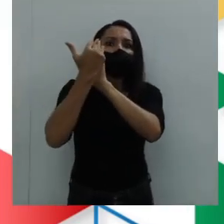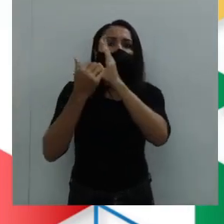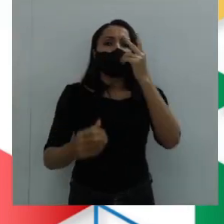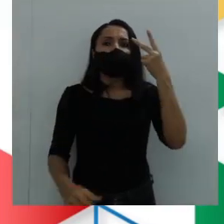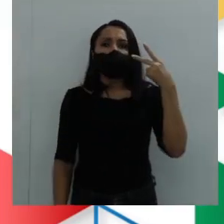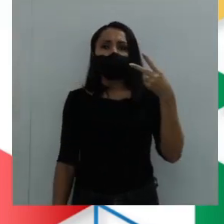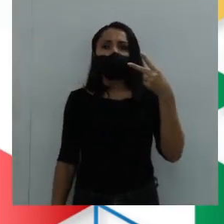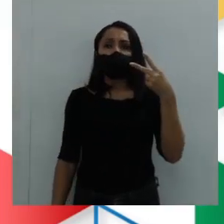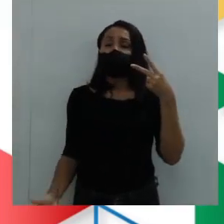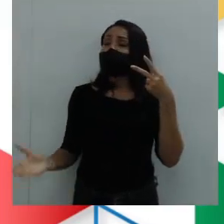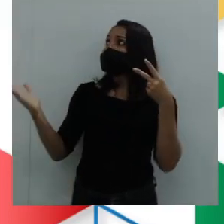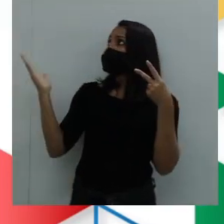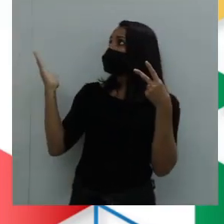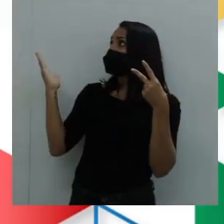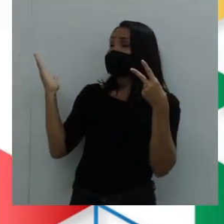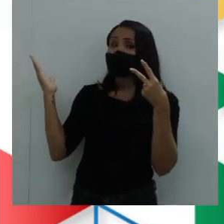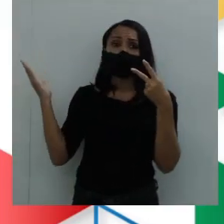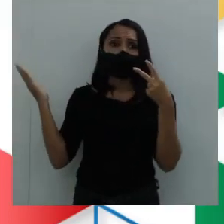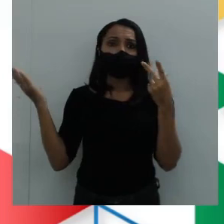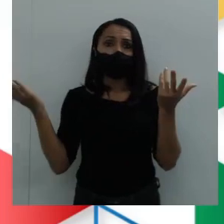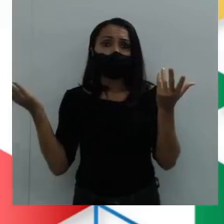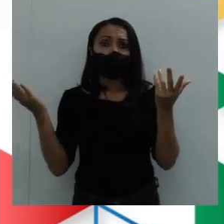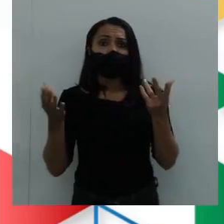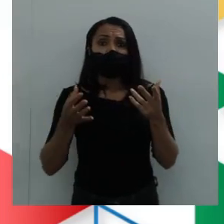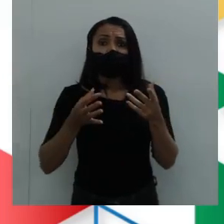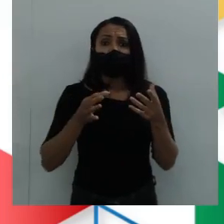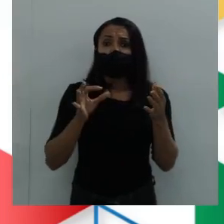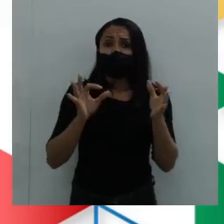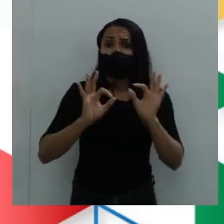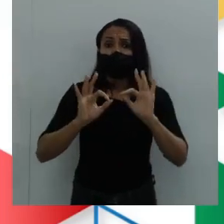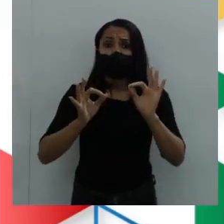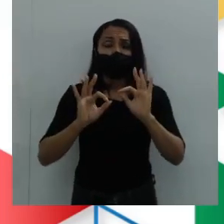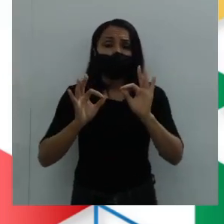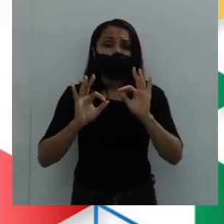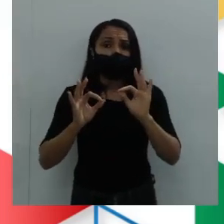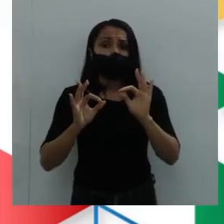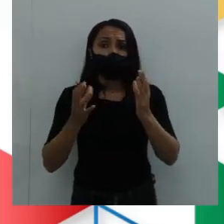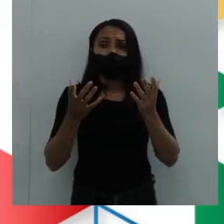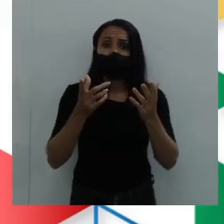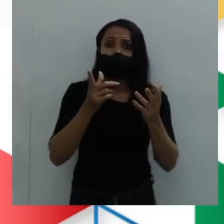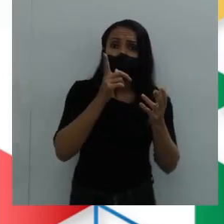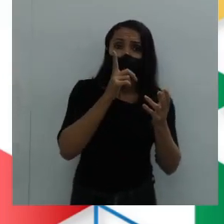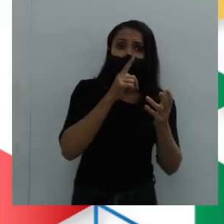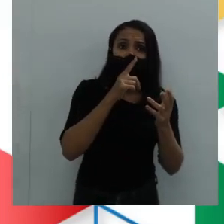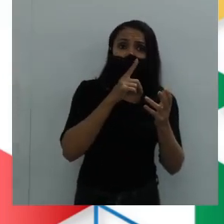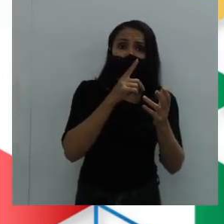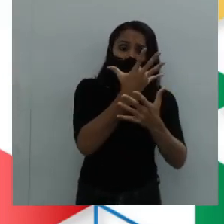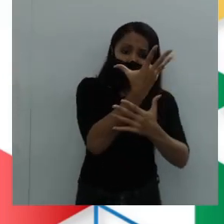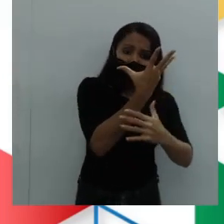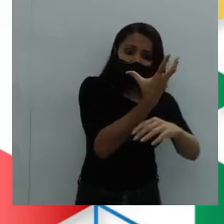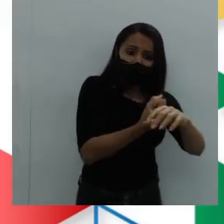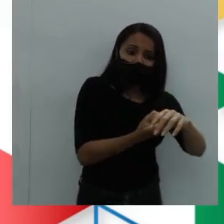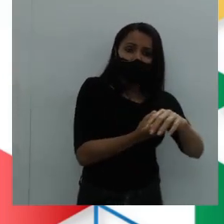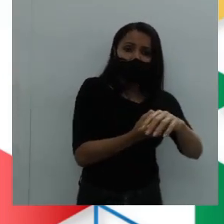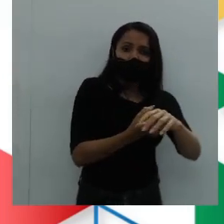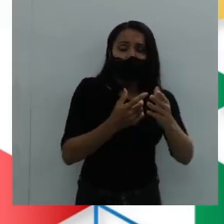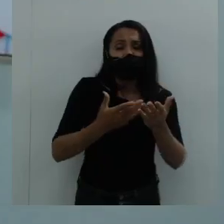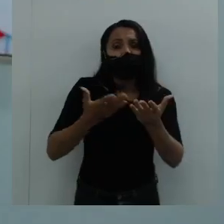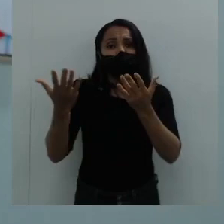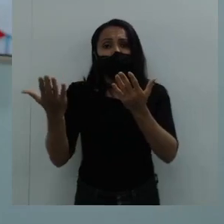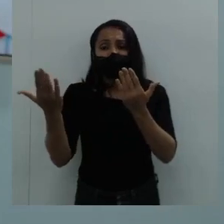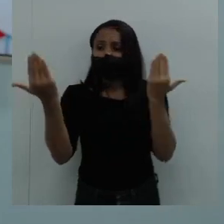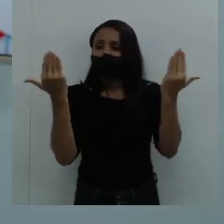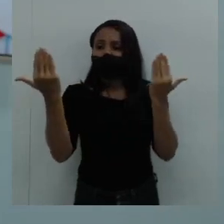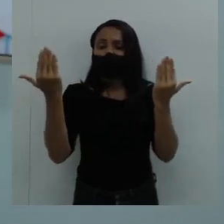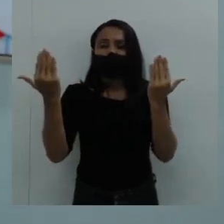tem um lago e hoje em dia não se tem mais nenhuma parte de água, e em locais quando chove inunda,